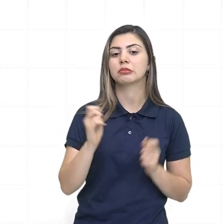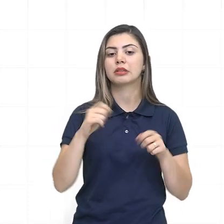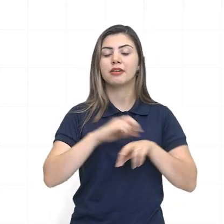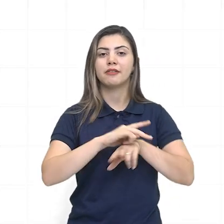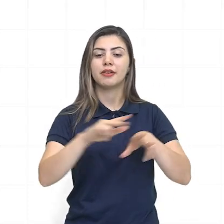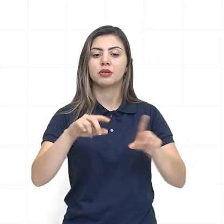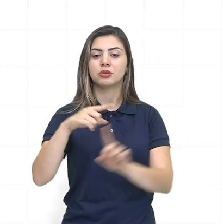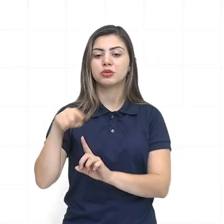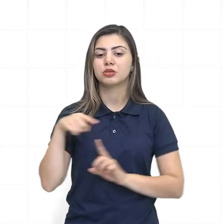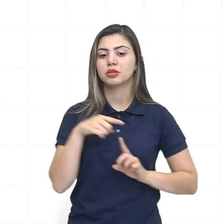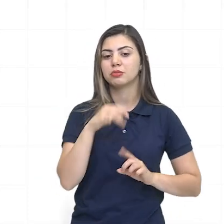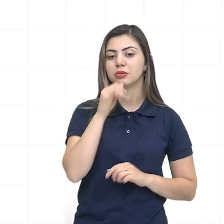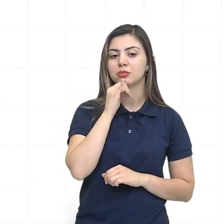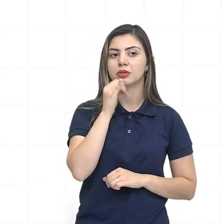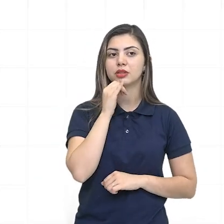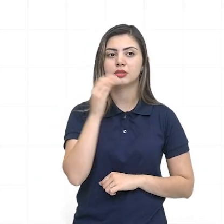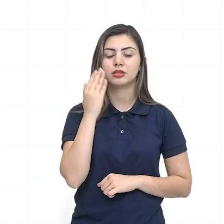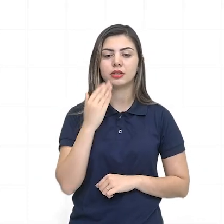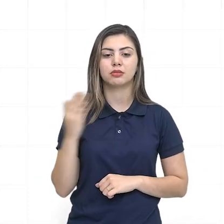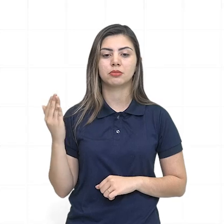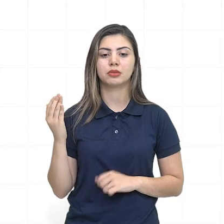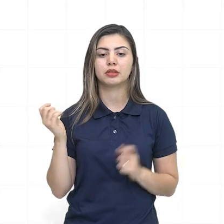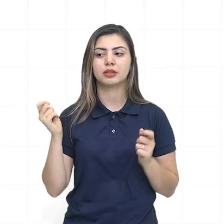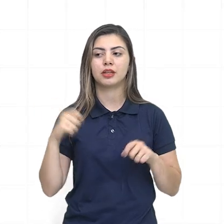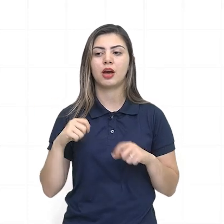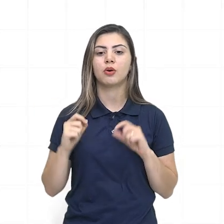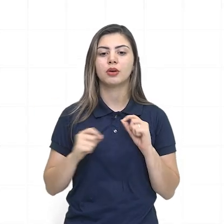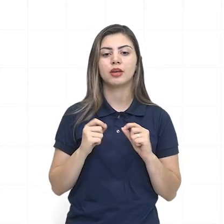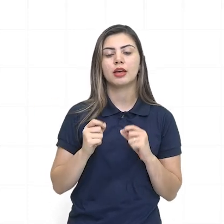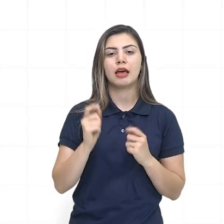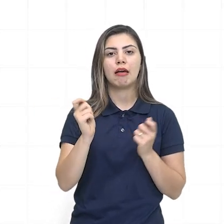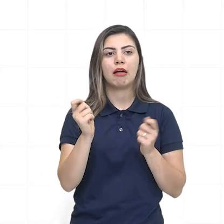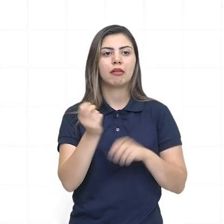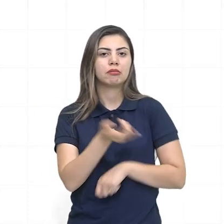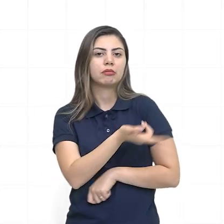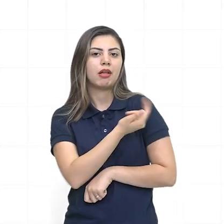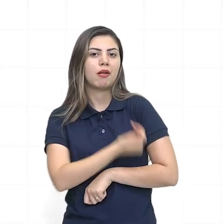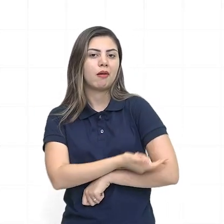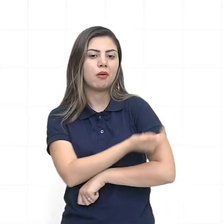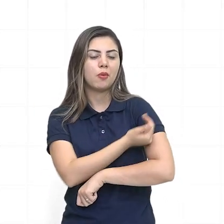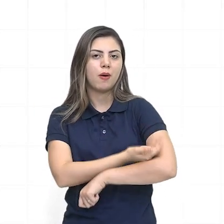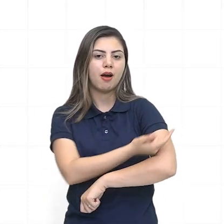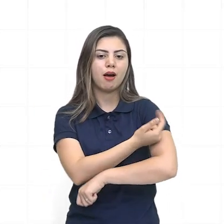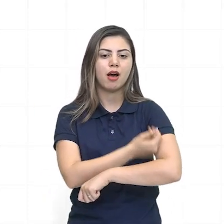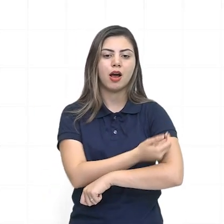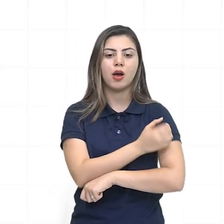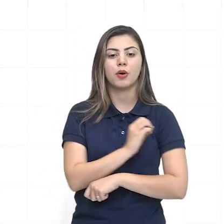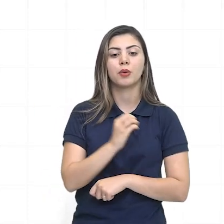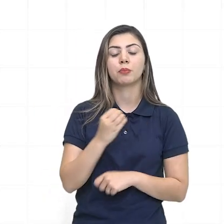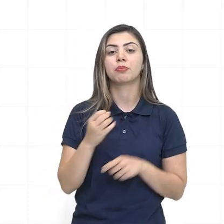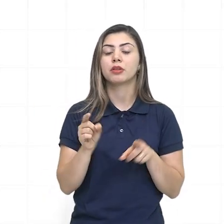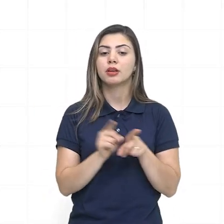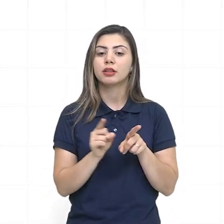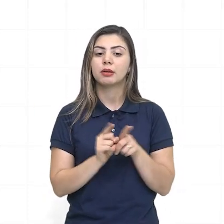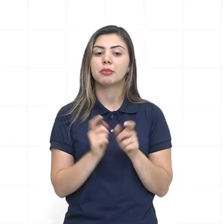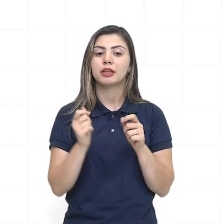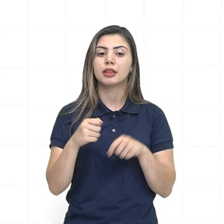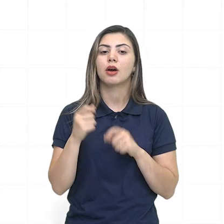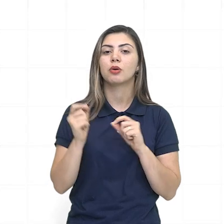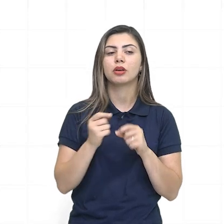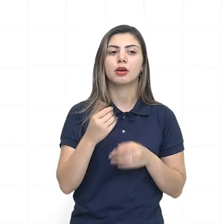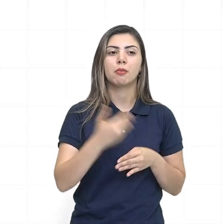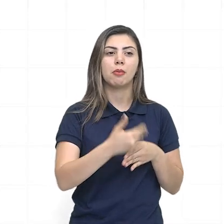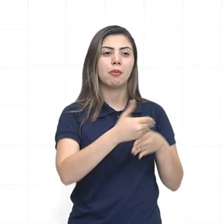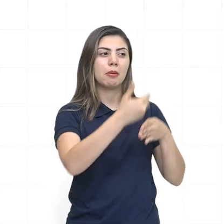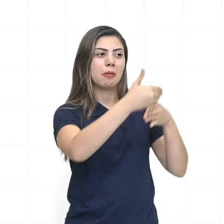de corpos, que seriam tatuagens sagradas, né? Podemos ver também as paredes das